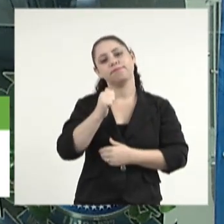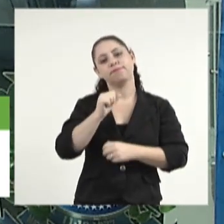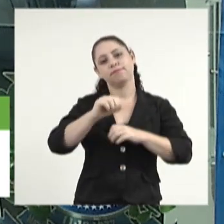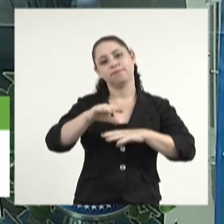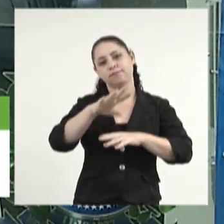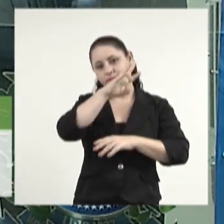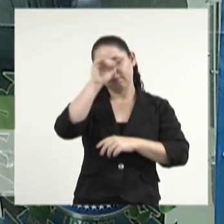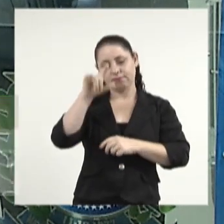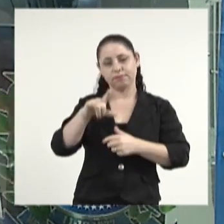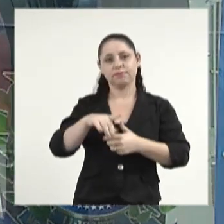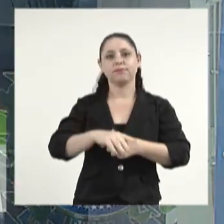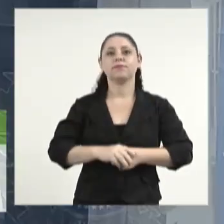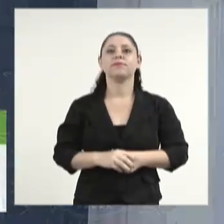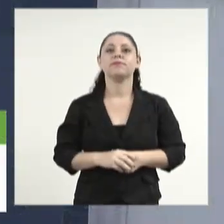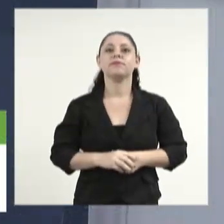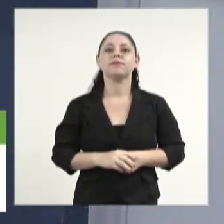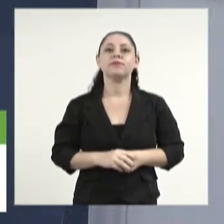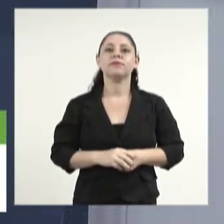do Sul.